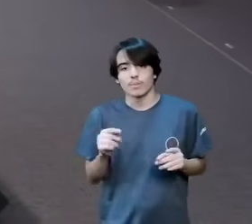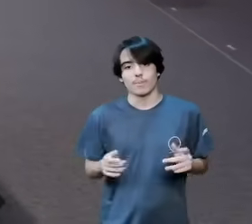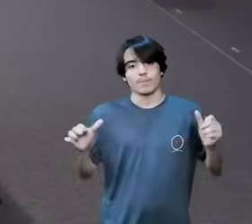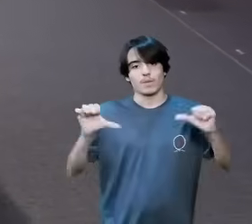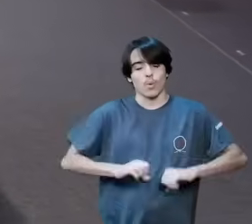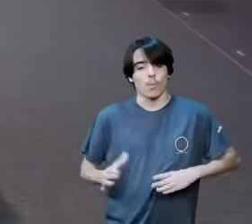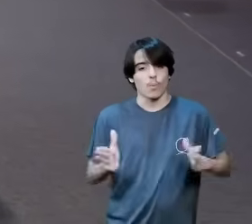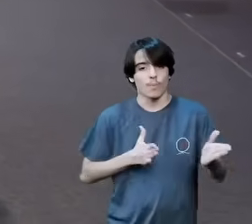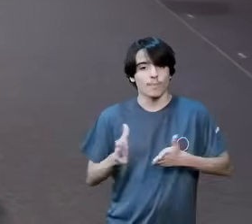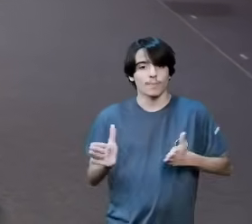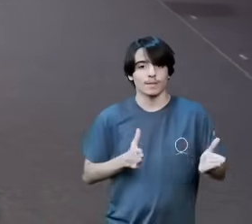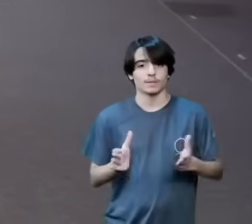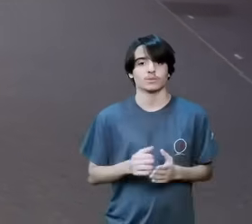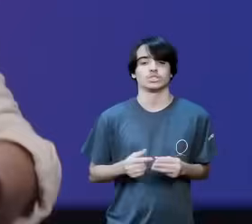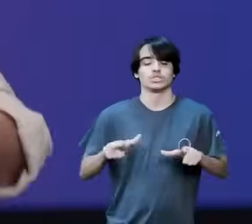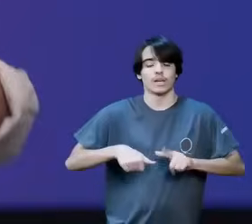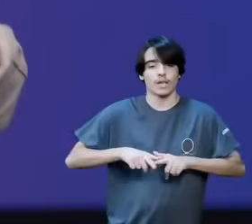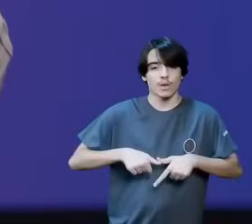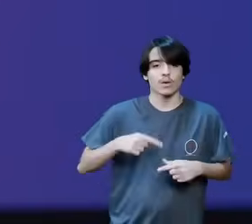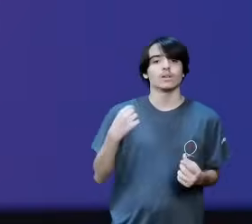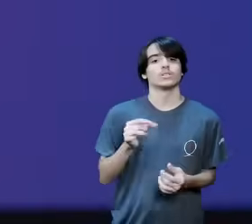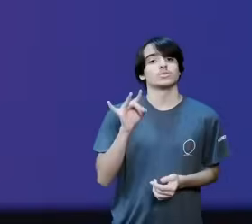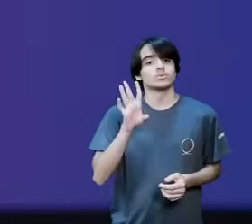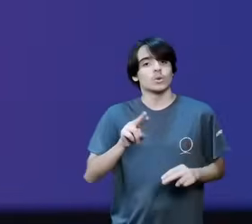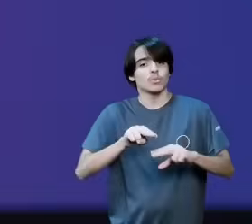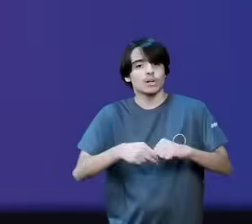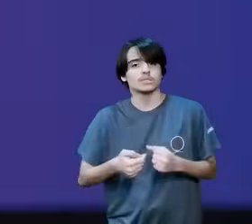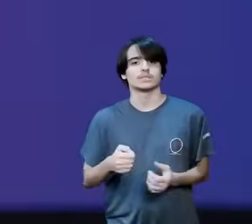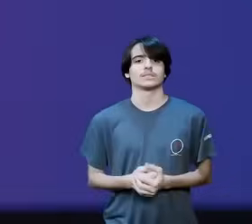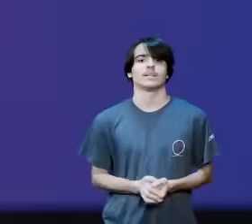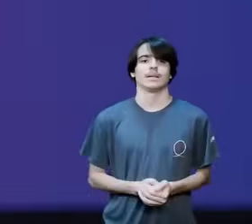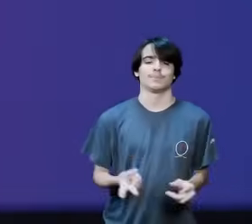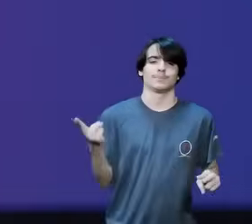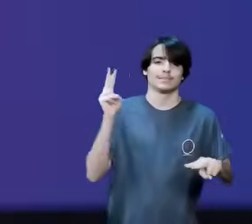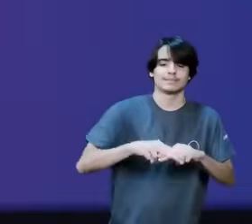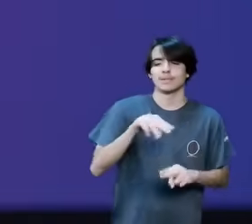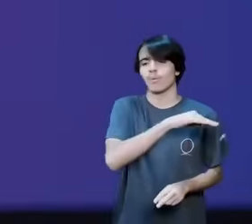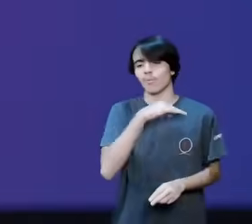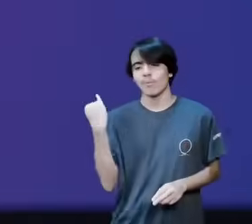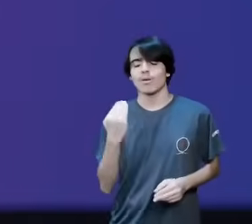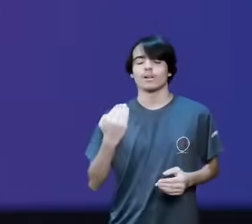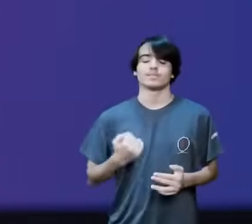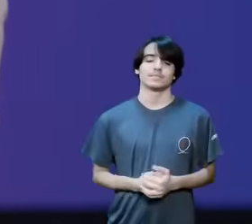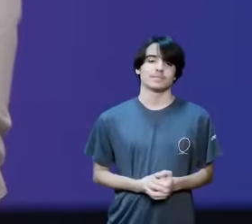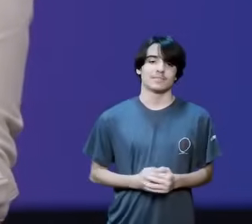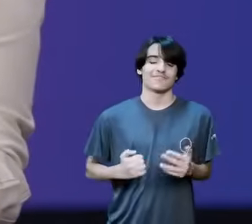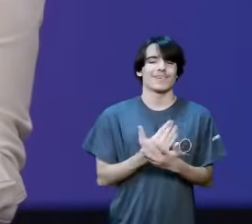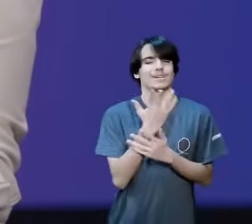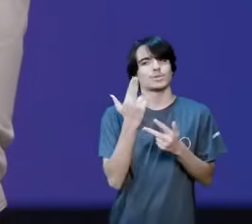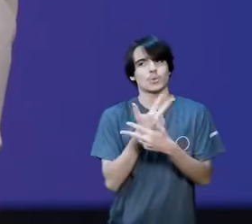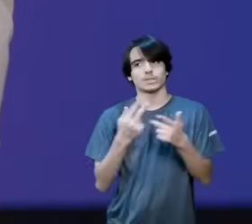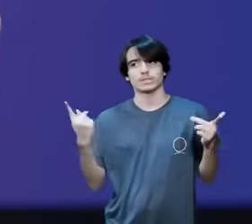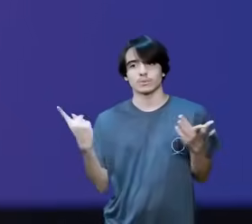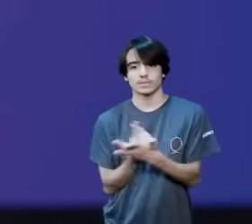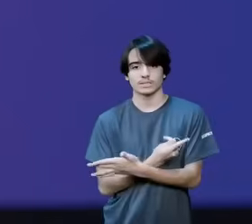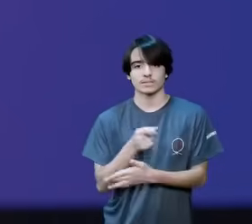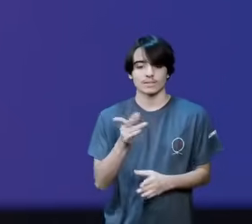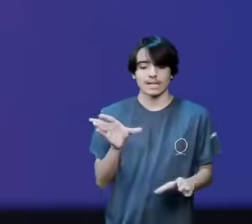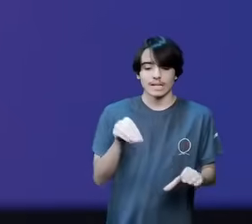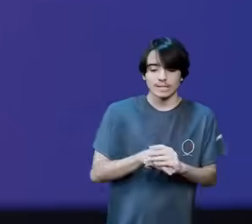momento da trajetória registrada de Israel, não só pela tortura, prisão, morte, luto, entre tantas outras coisas que os